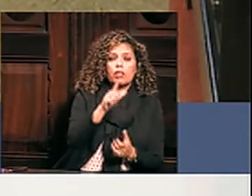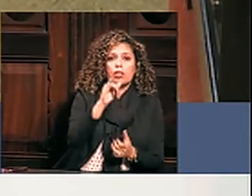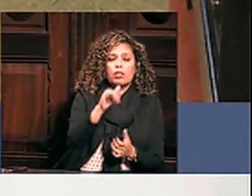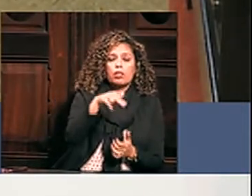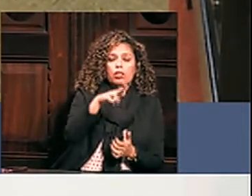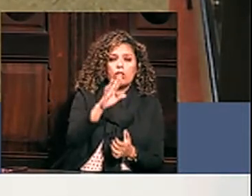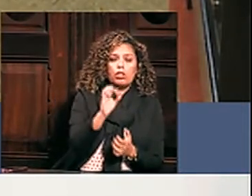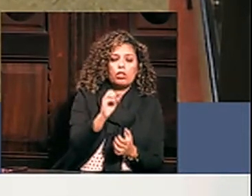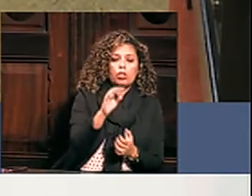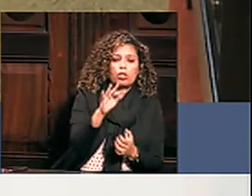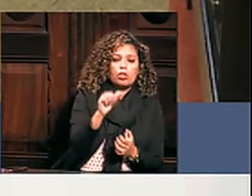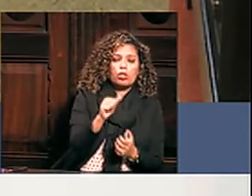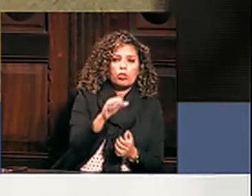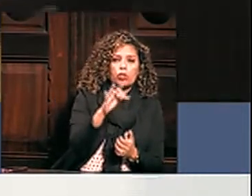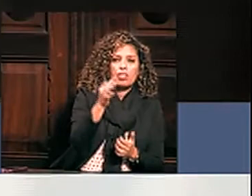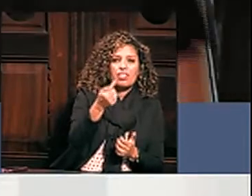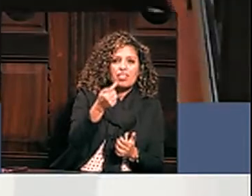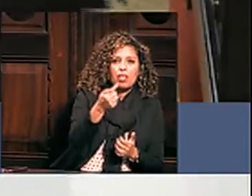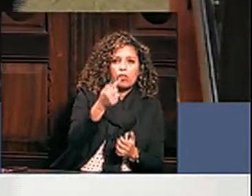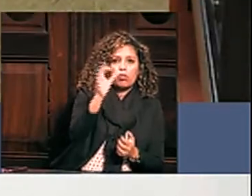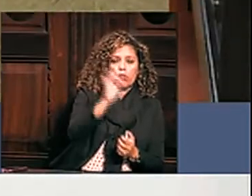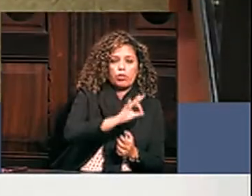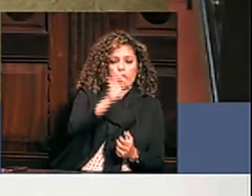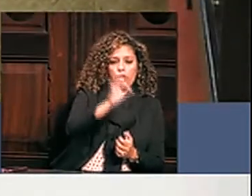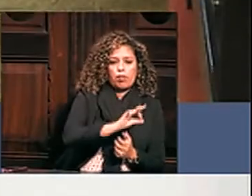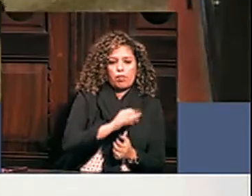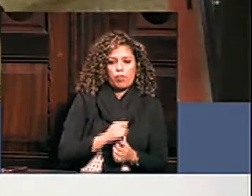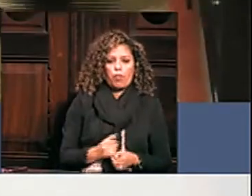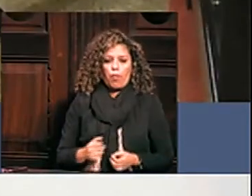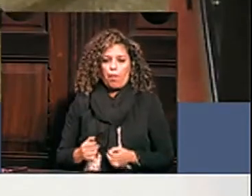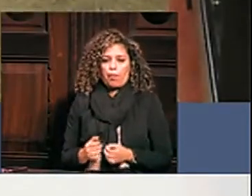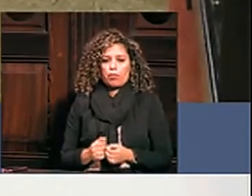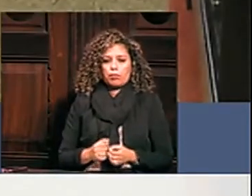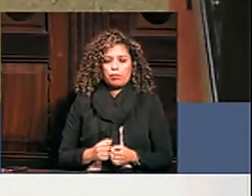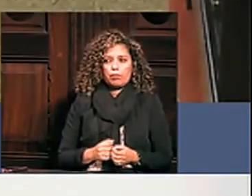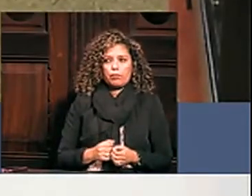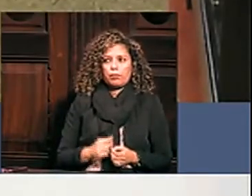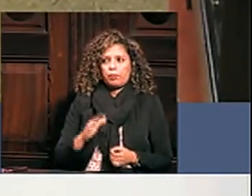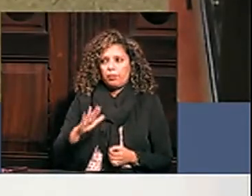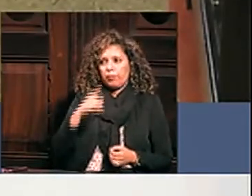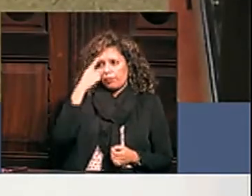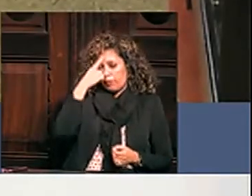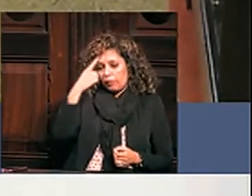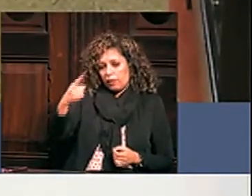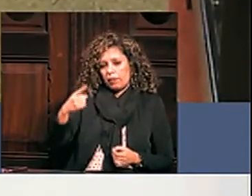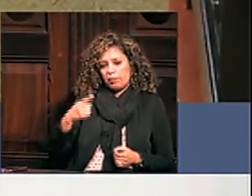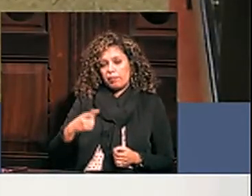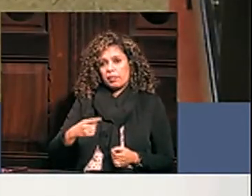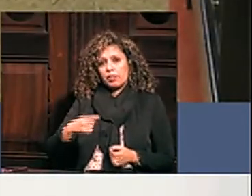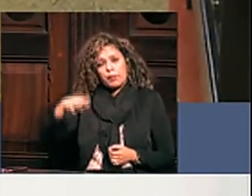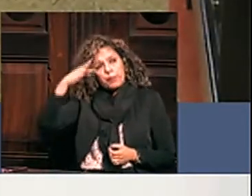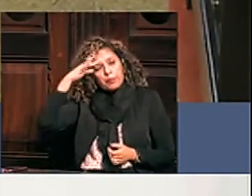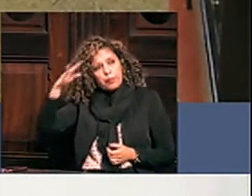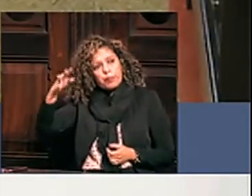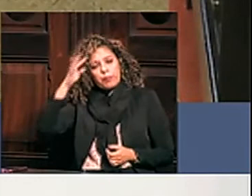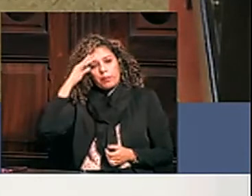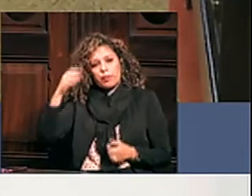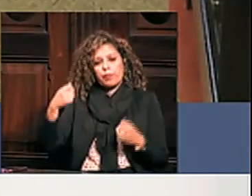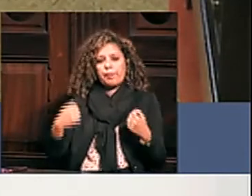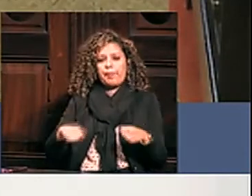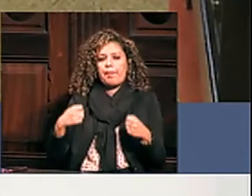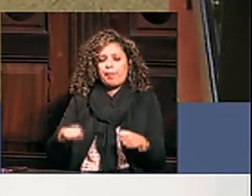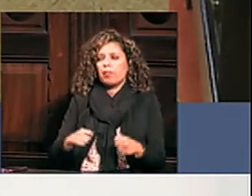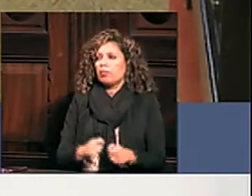5%. Ah, mas você vai me dizer assim, ah, mas um botijão de gás de 33 quilos é R$70. Então,